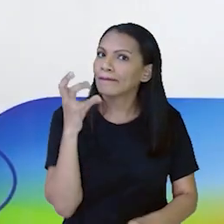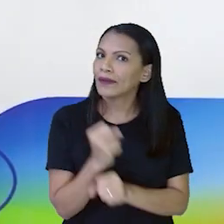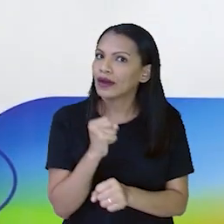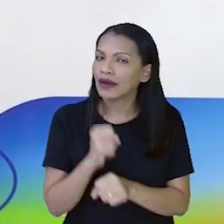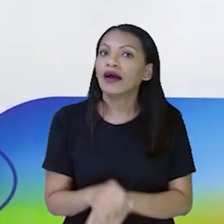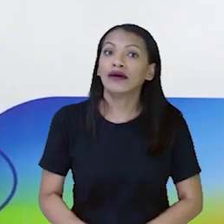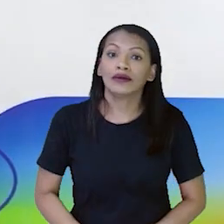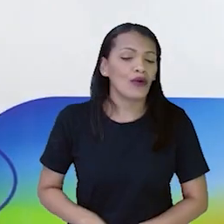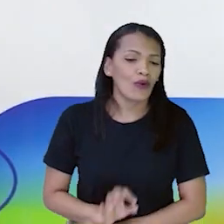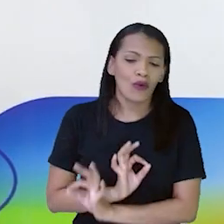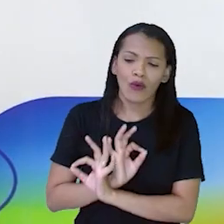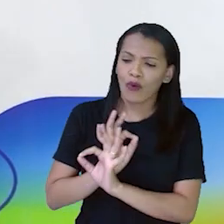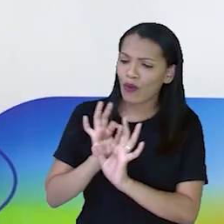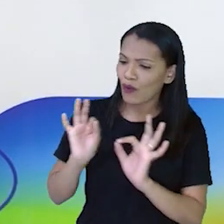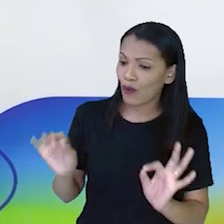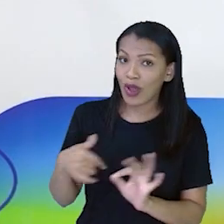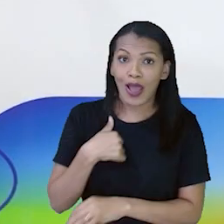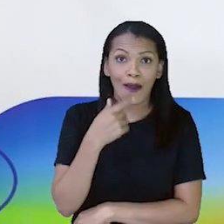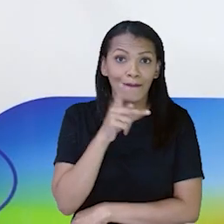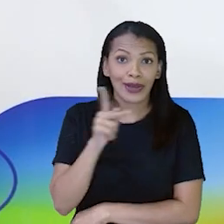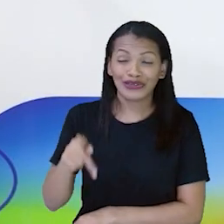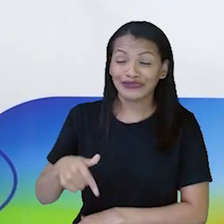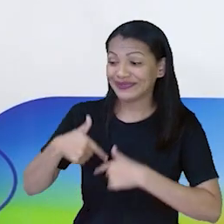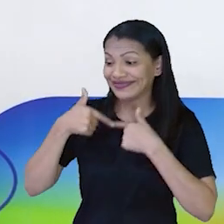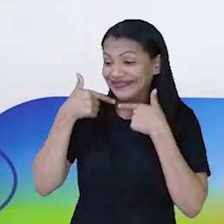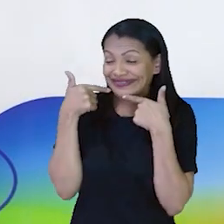língua portuguesa. Olha ali, a Abigail chega tá assim, ó.